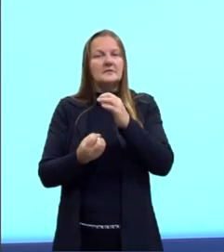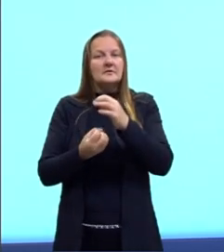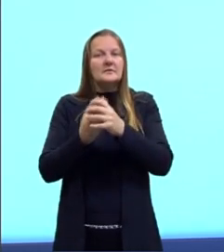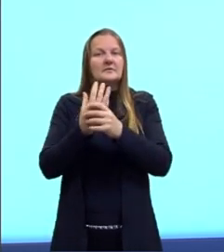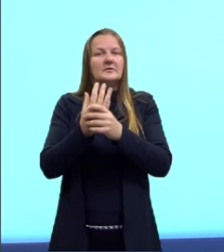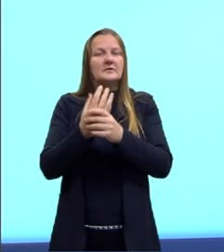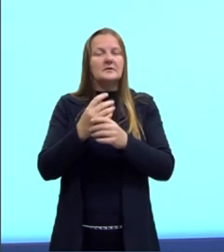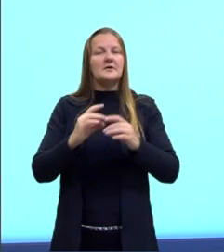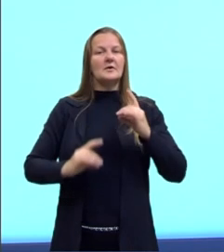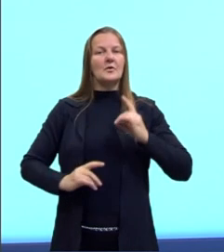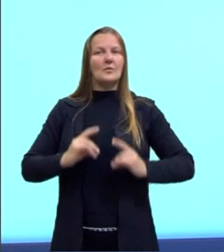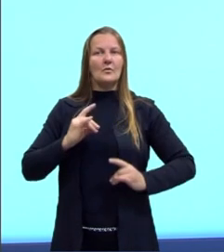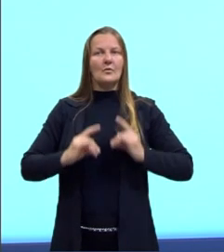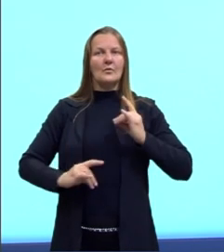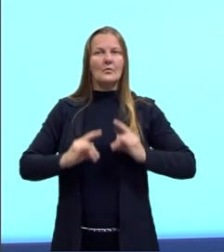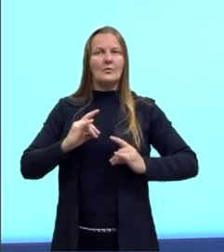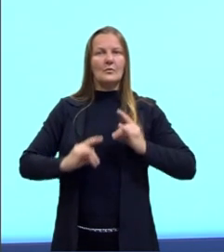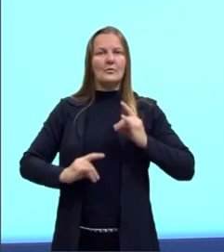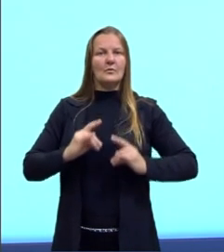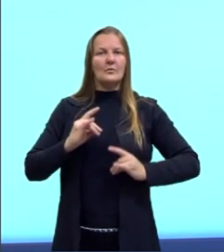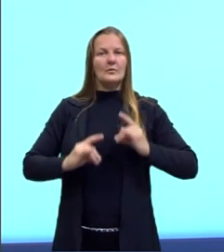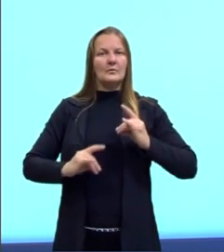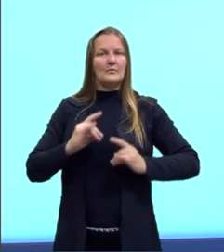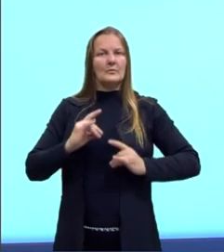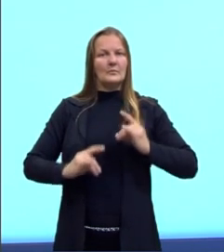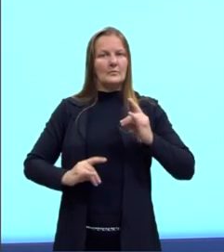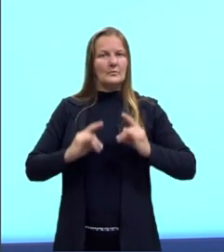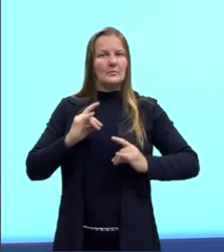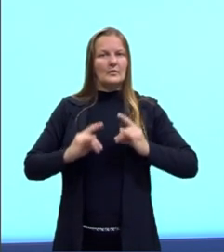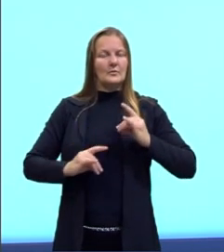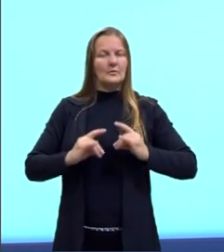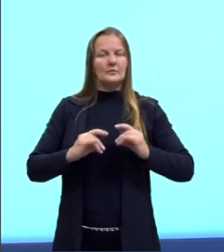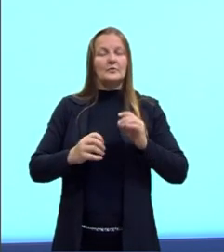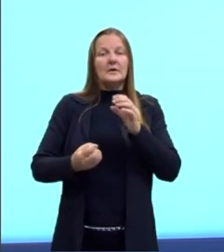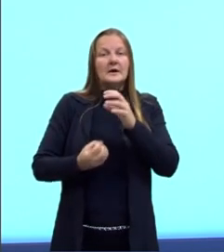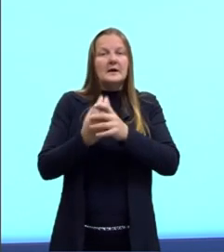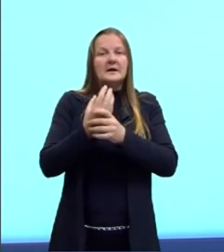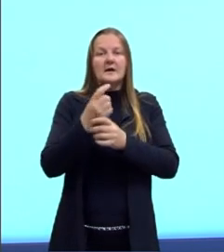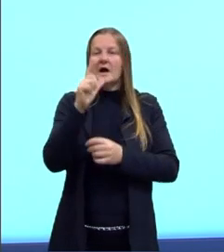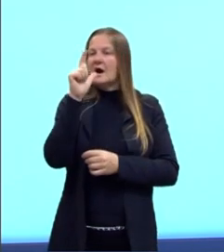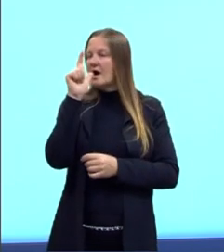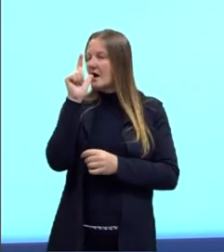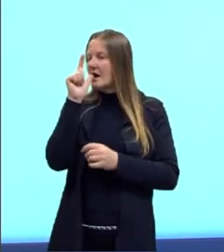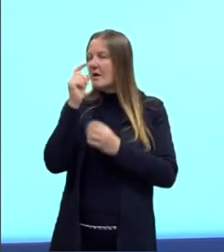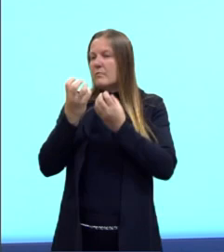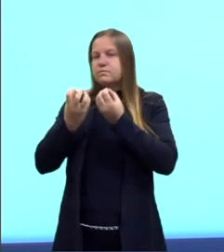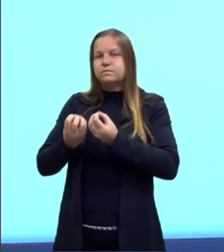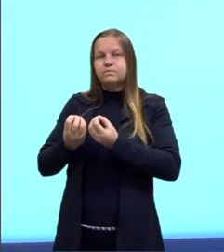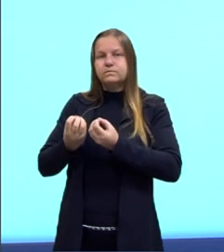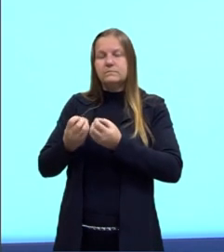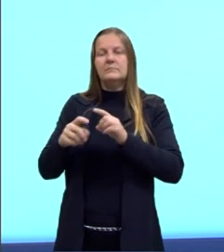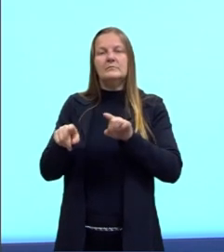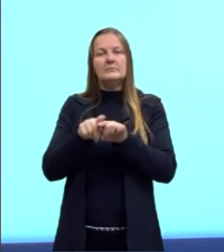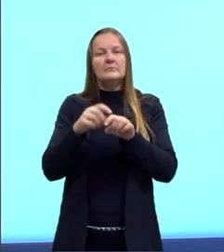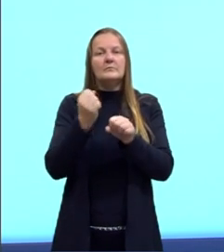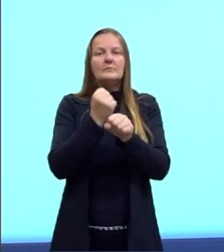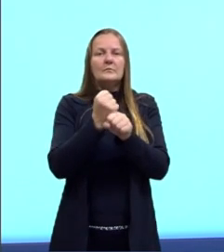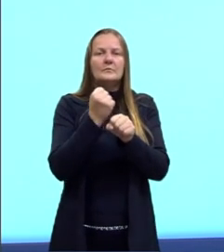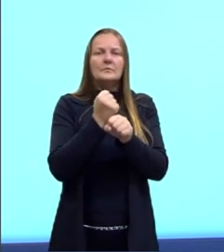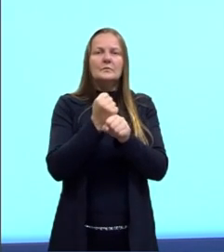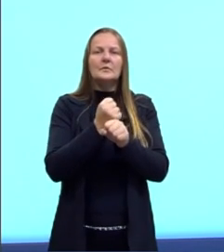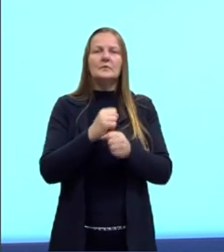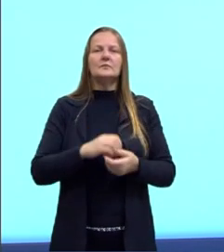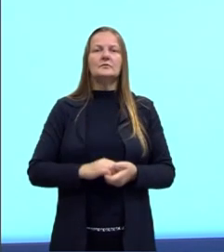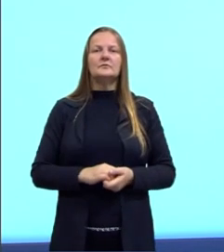sim esse TDF que é o fator determinante de testículo testicular Aí sim vai ser produzido